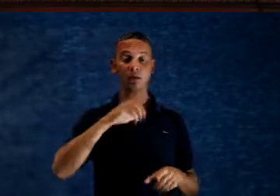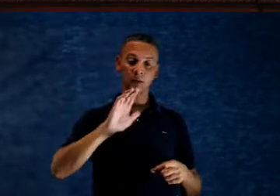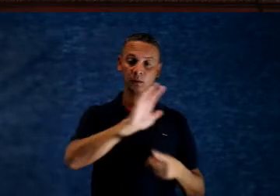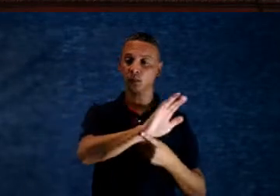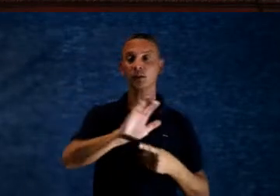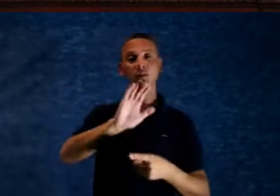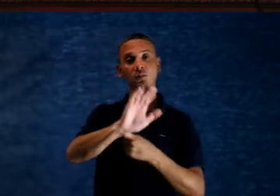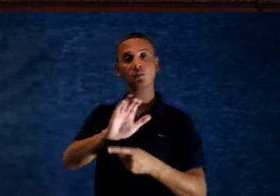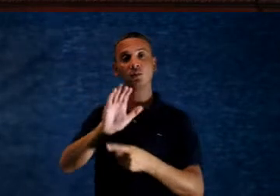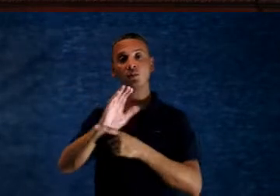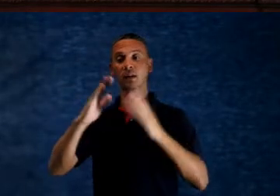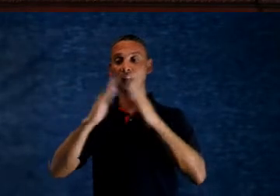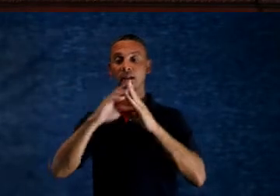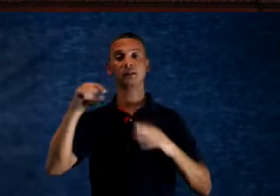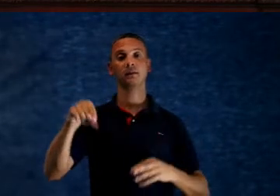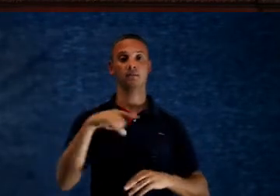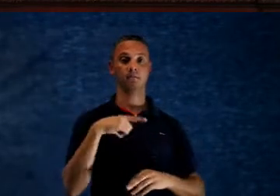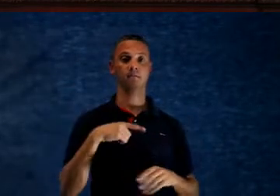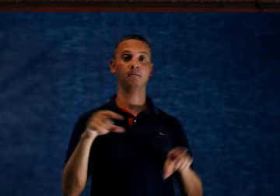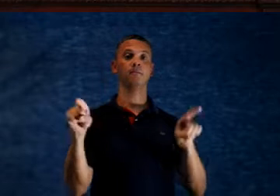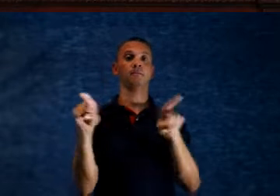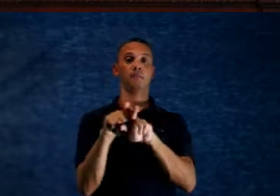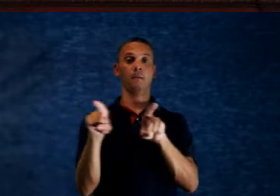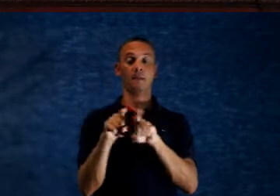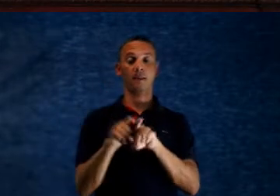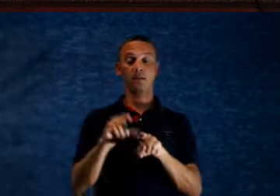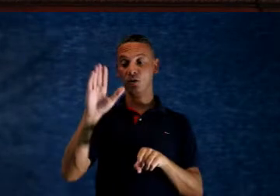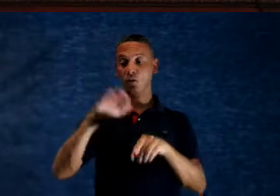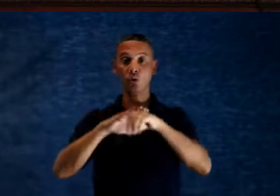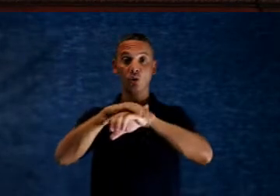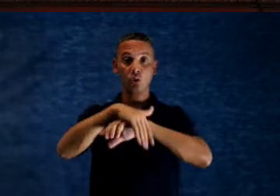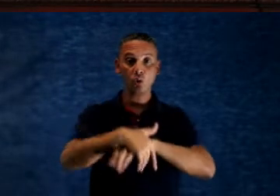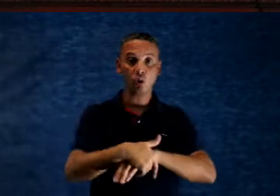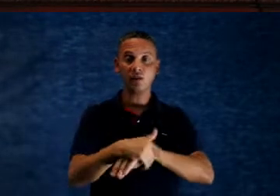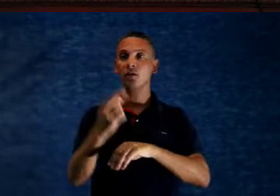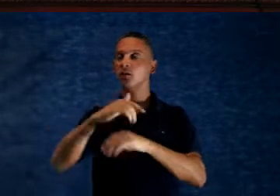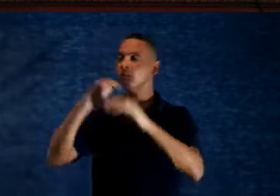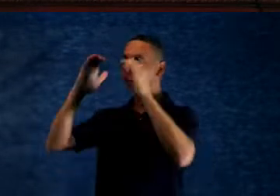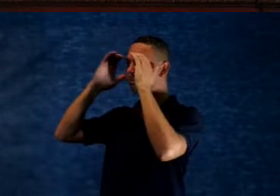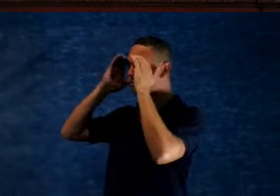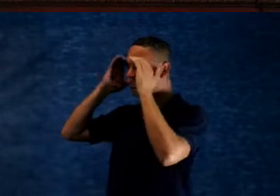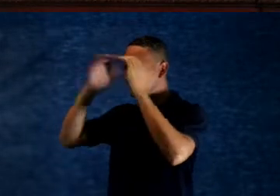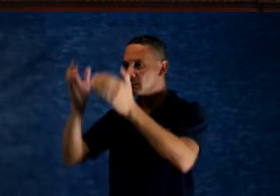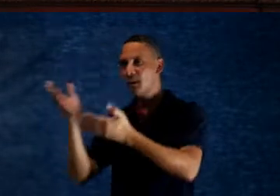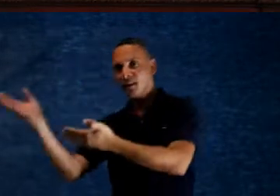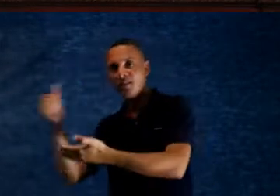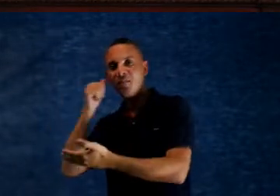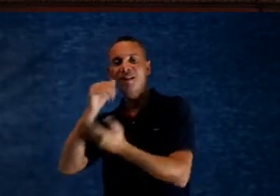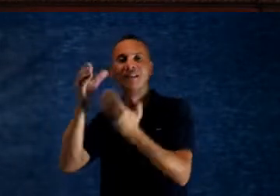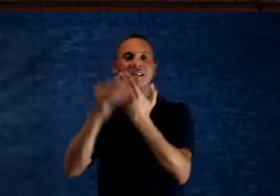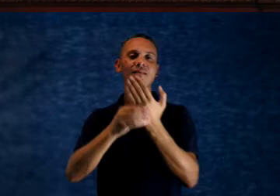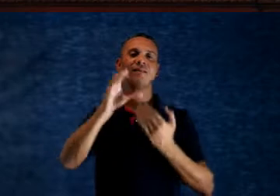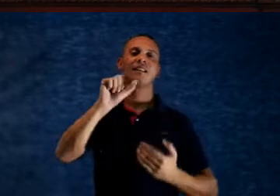os quadros desta casa, e é também uma tarde e noite de reverência ao trabalho de Carmen Schneider